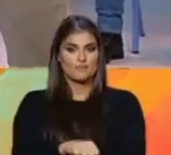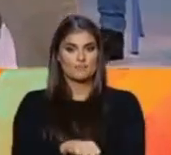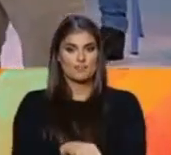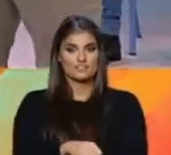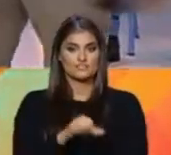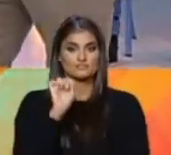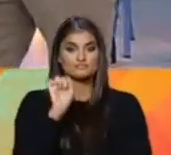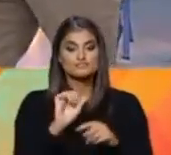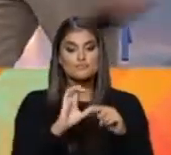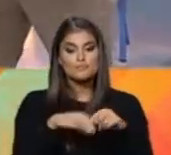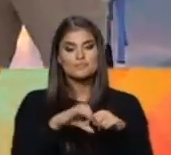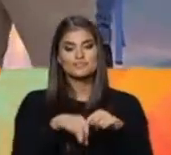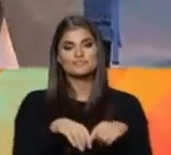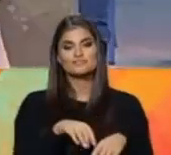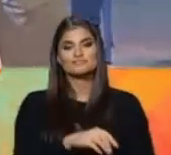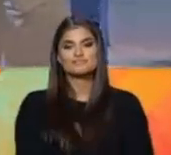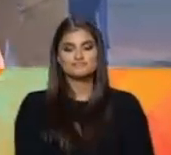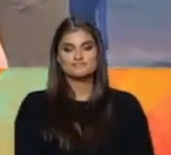Minho.